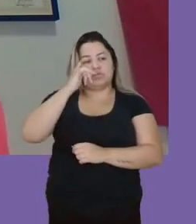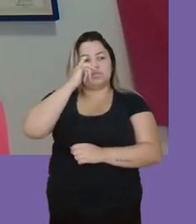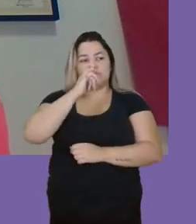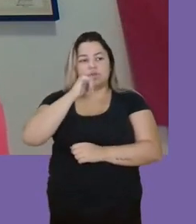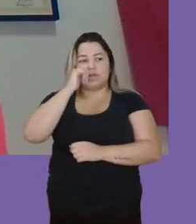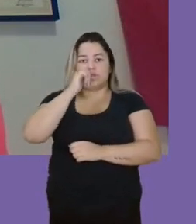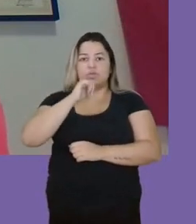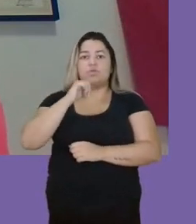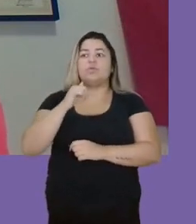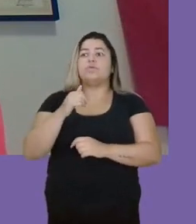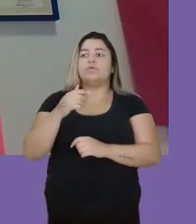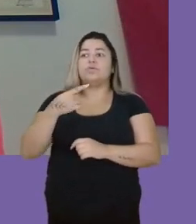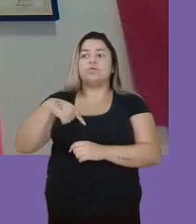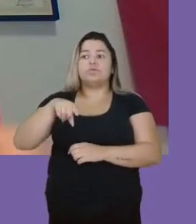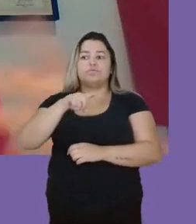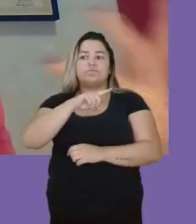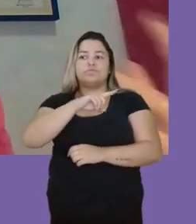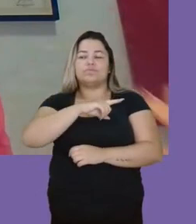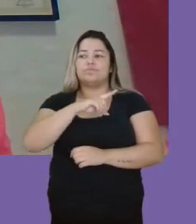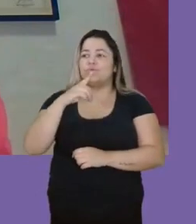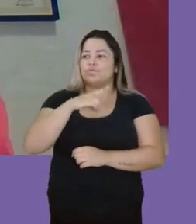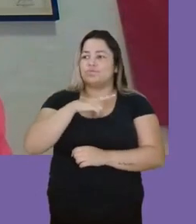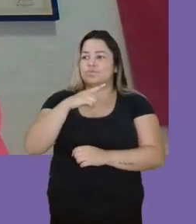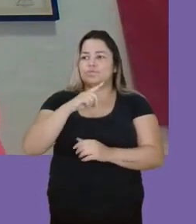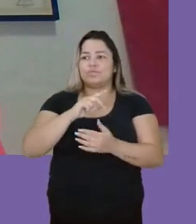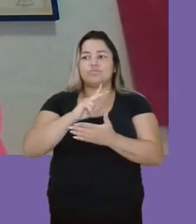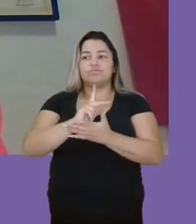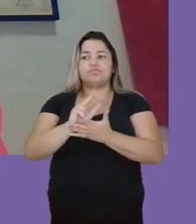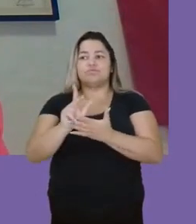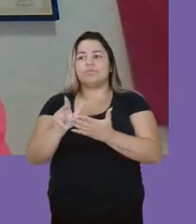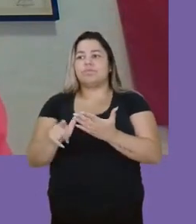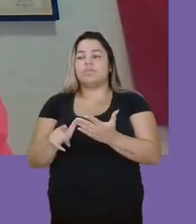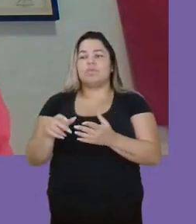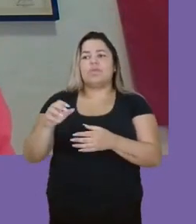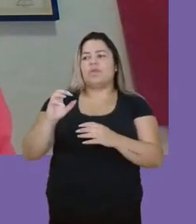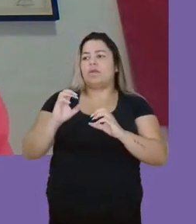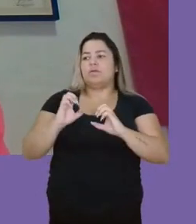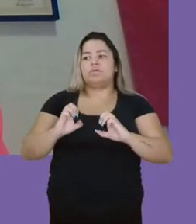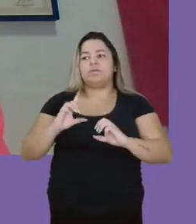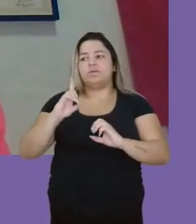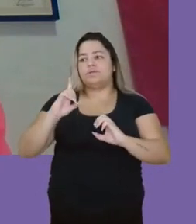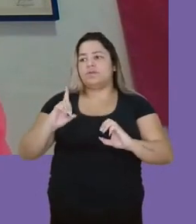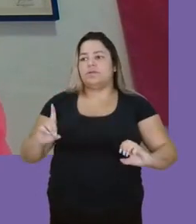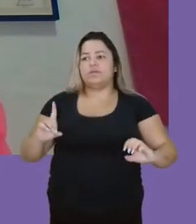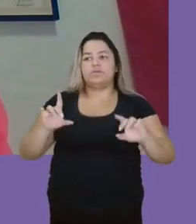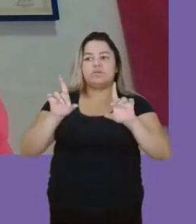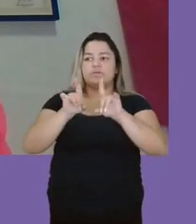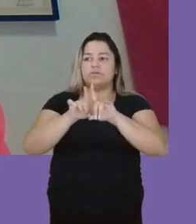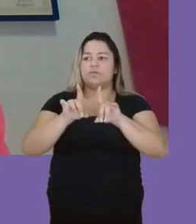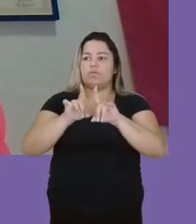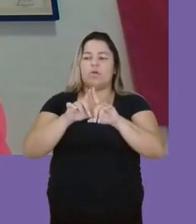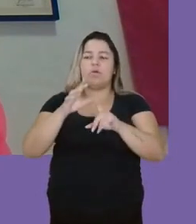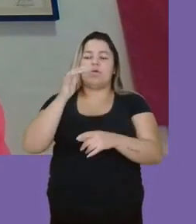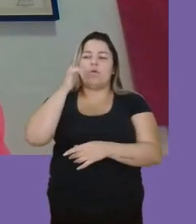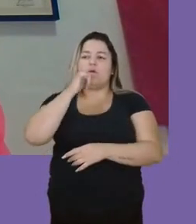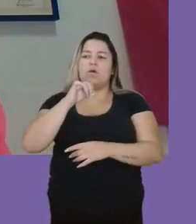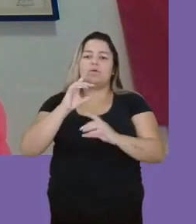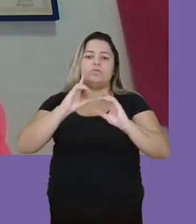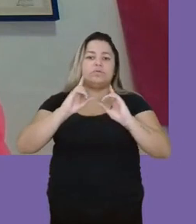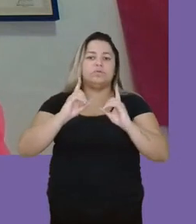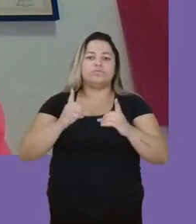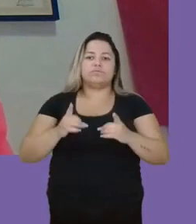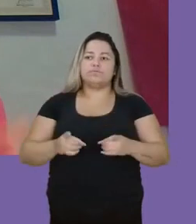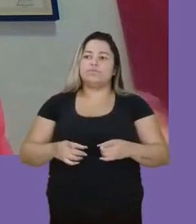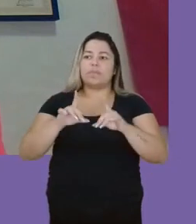no parlamento, a gente teria ali todas as diversidades de mulheres. Mulheres de esquerda, direita, centro, mulheres com deficiência, mulheres negras,